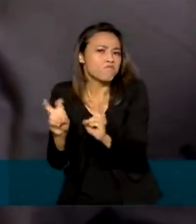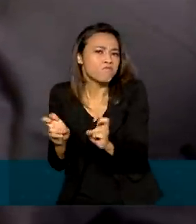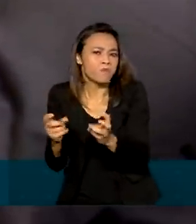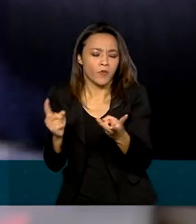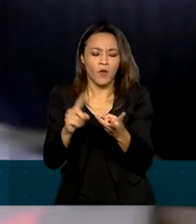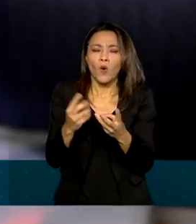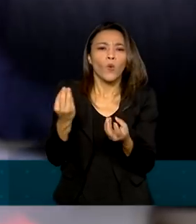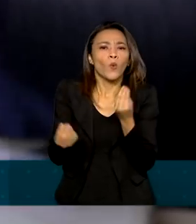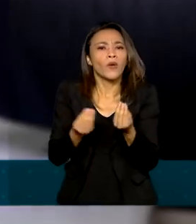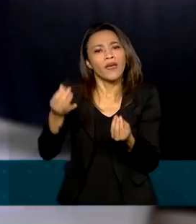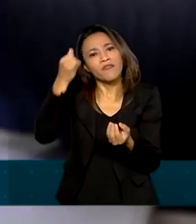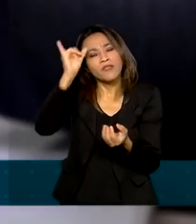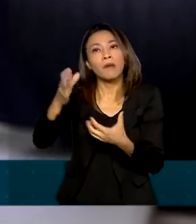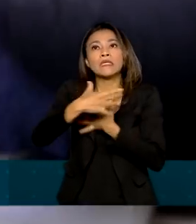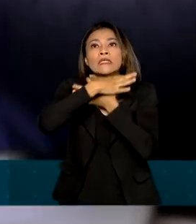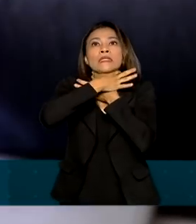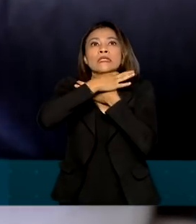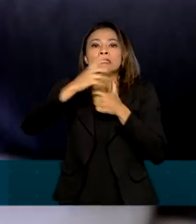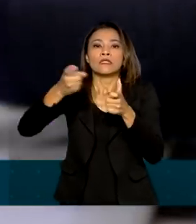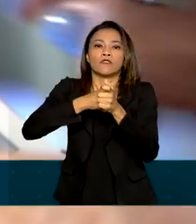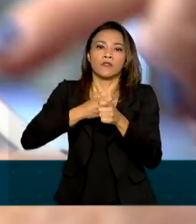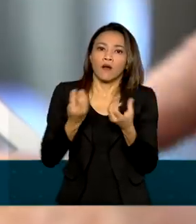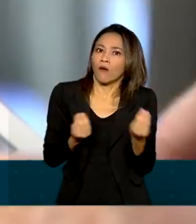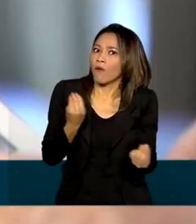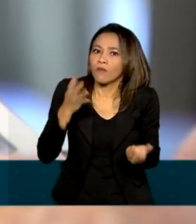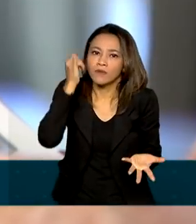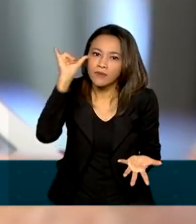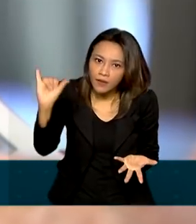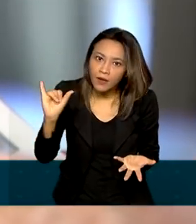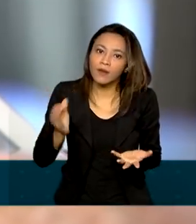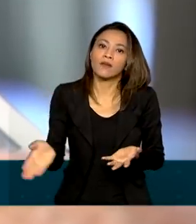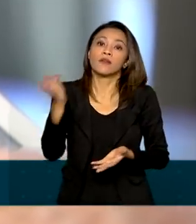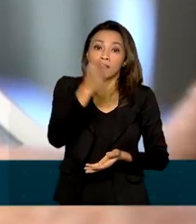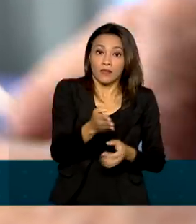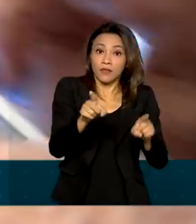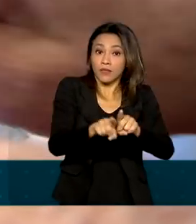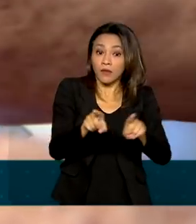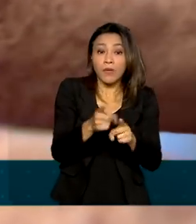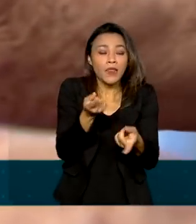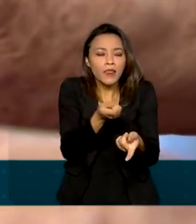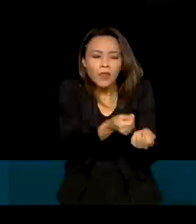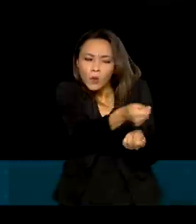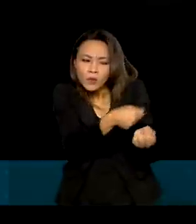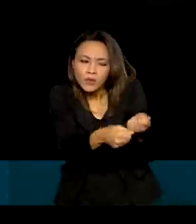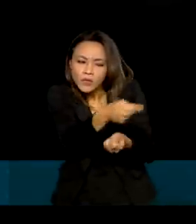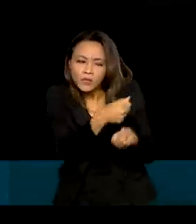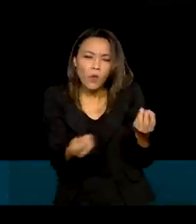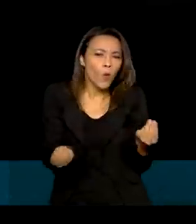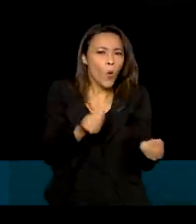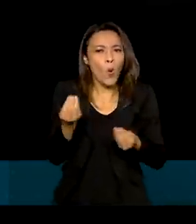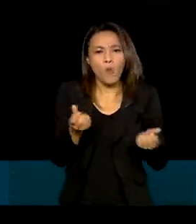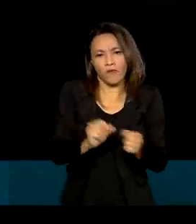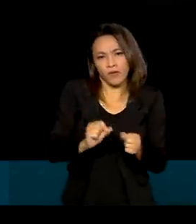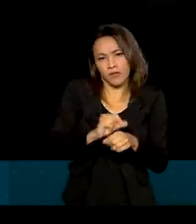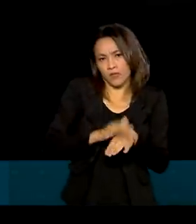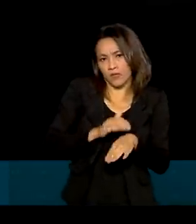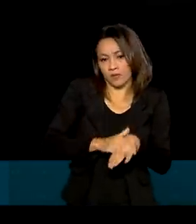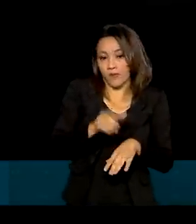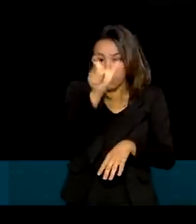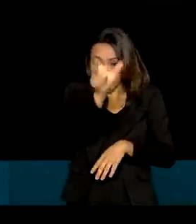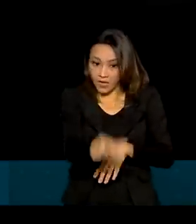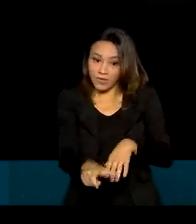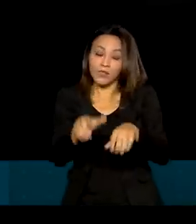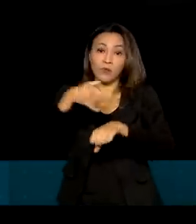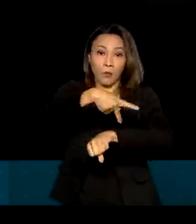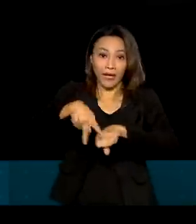para evitar o endividamento e até como proceder em uma negociação. Esse refugiado da Unganda